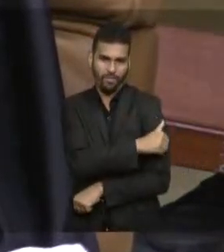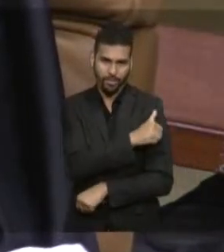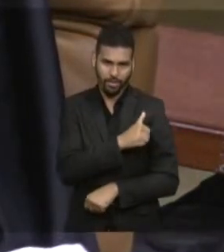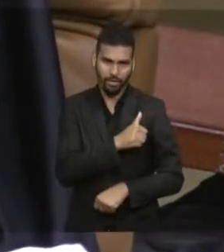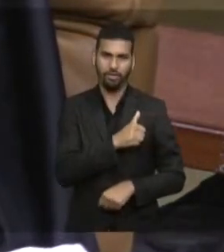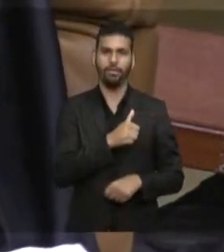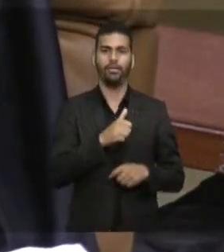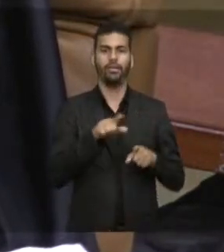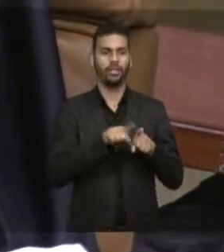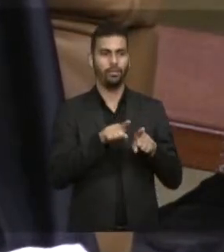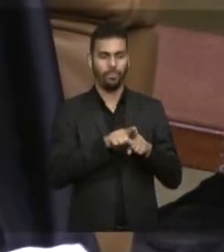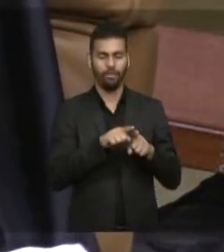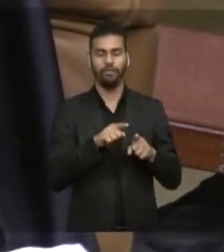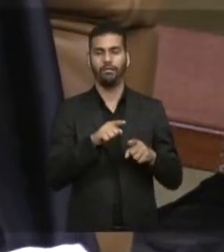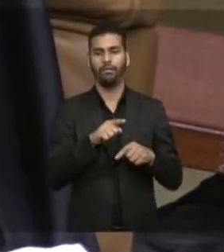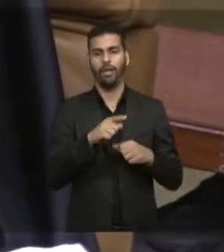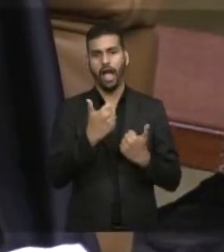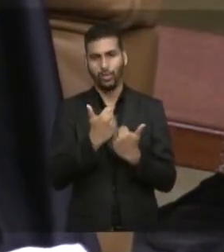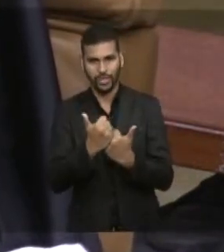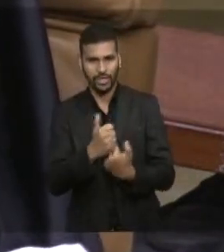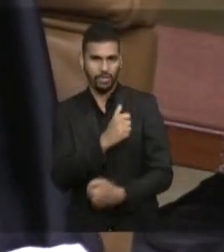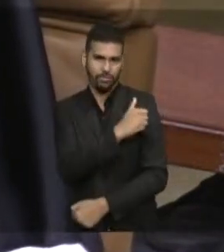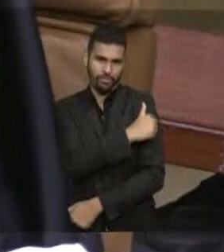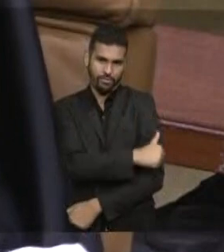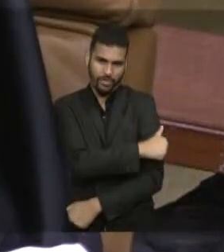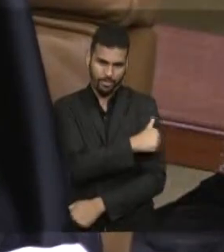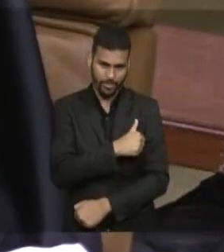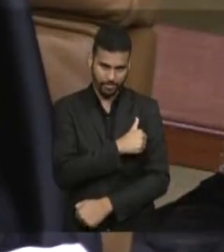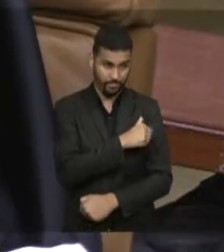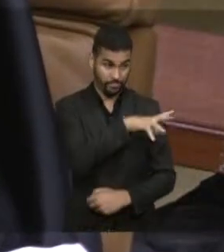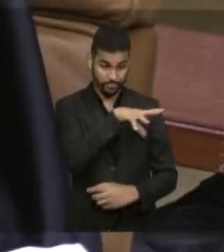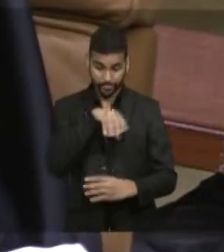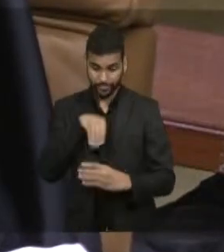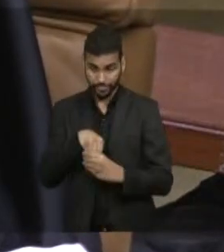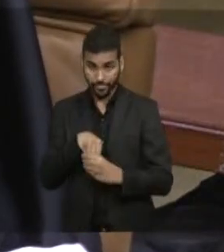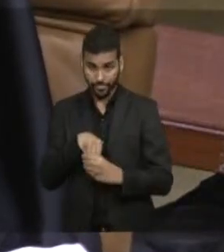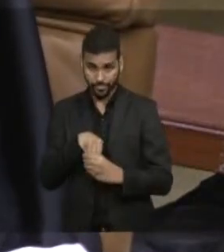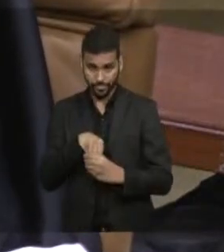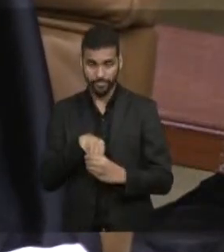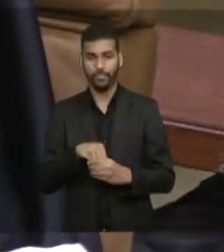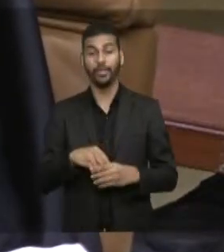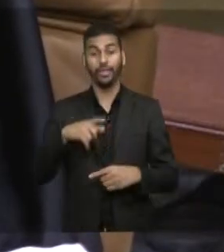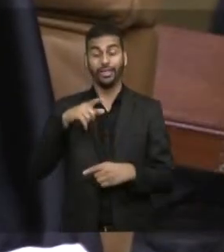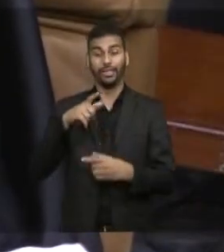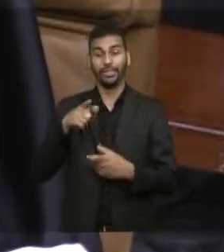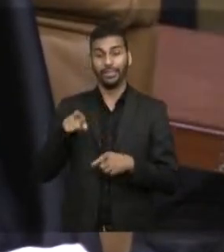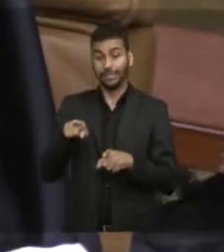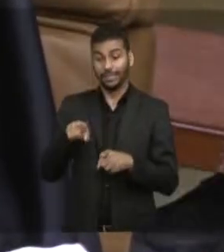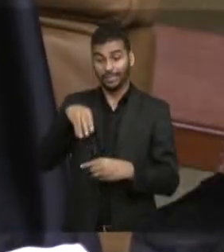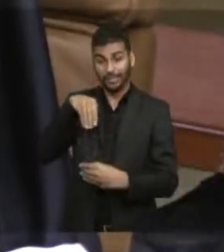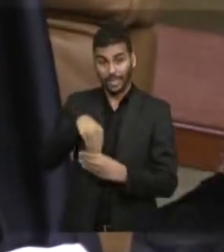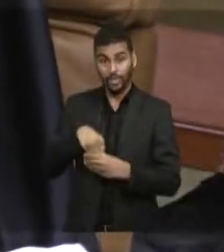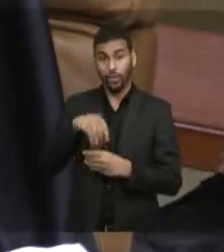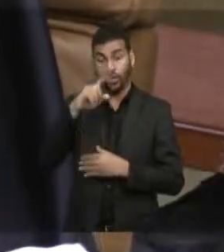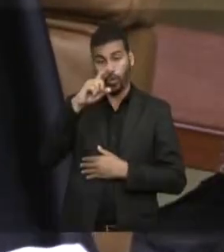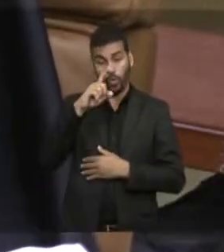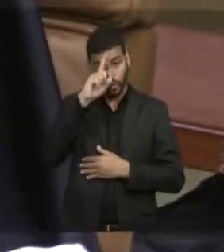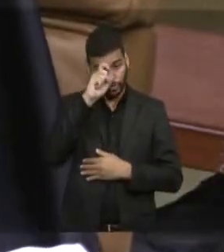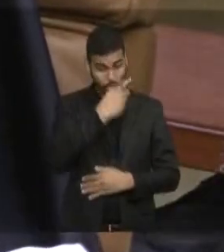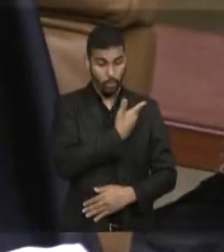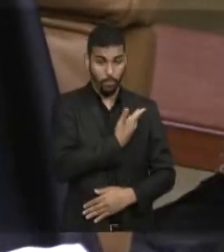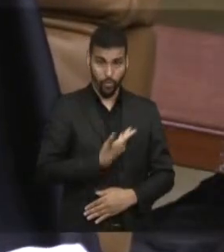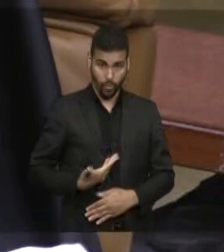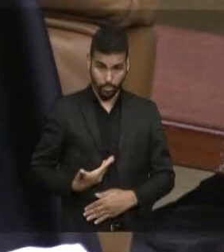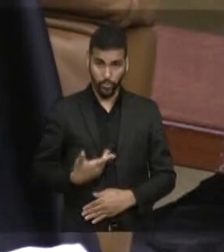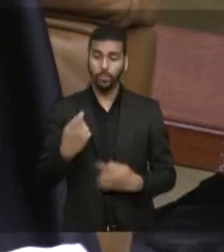auxiliares de enfermagem artigo segundo nos hospitais públicos a utilização do espaço de descompressão